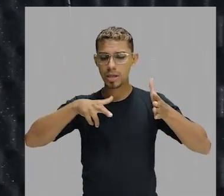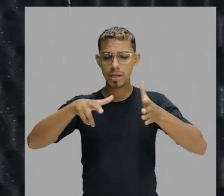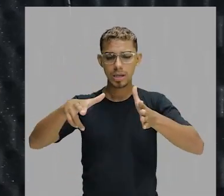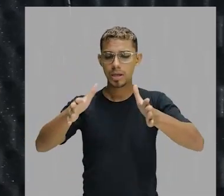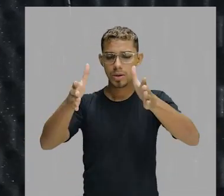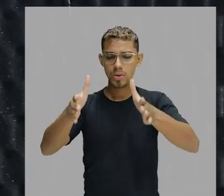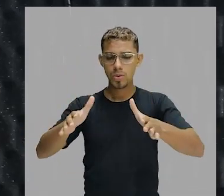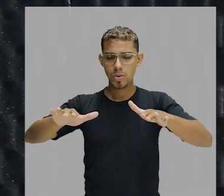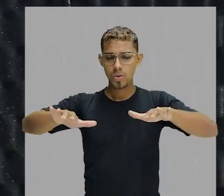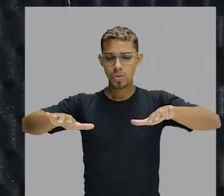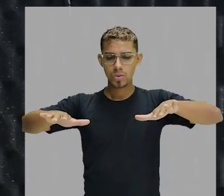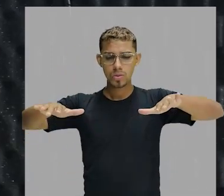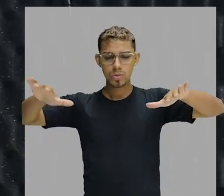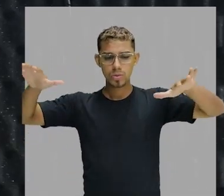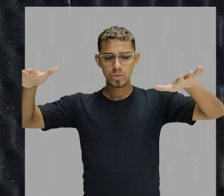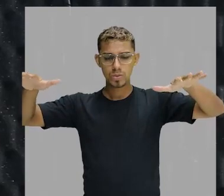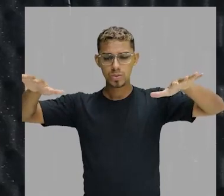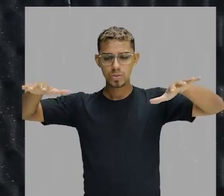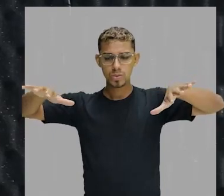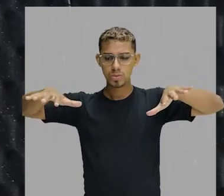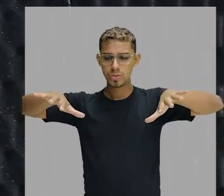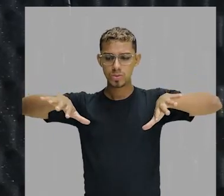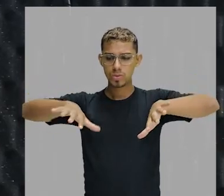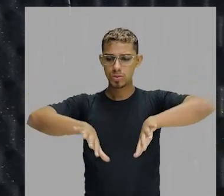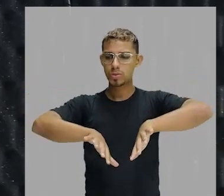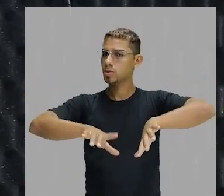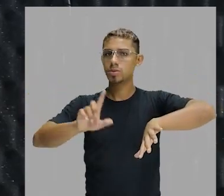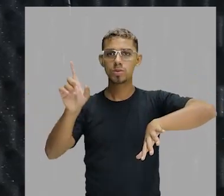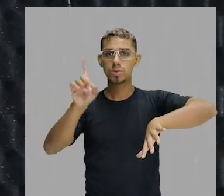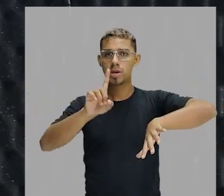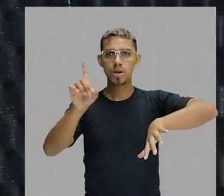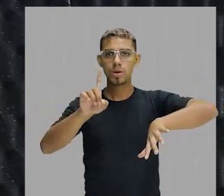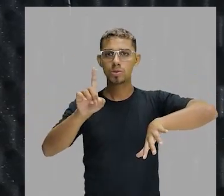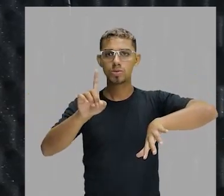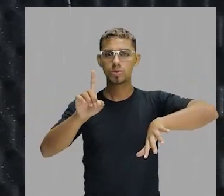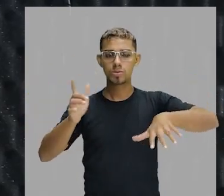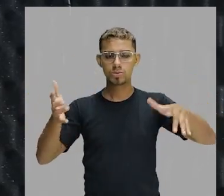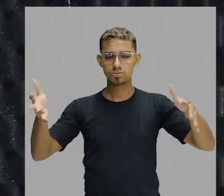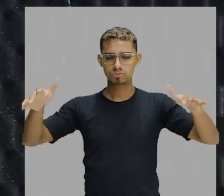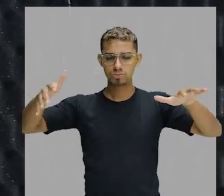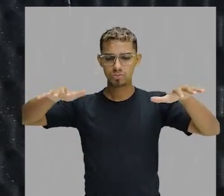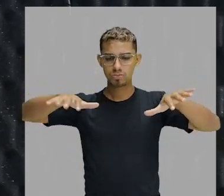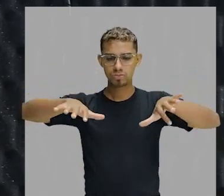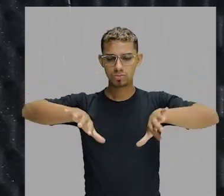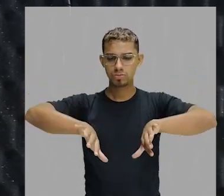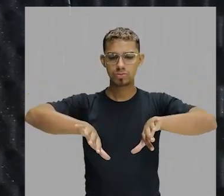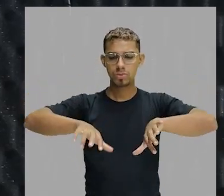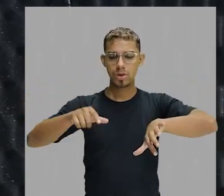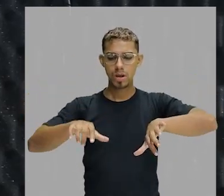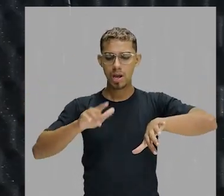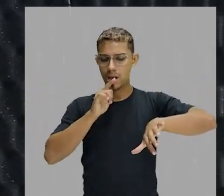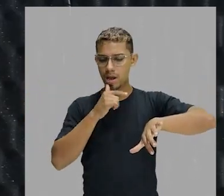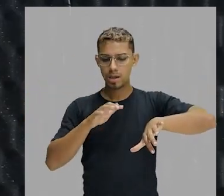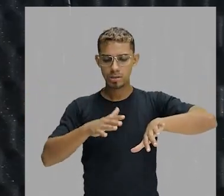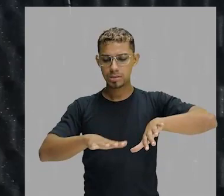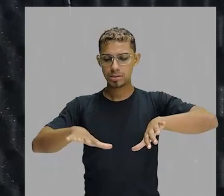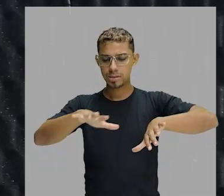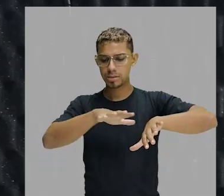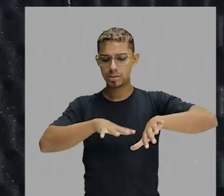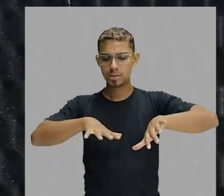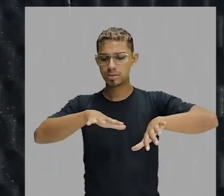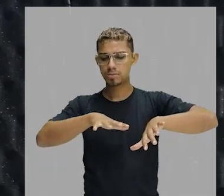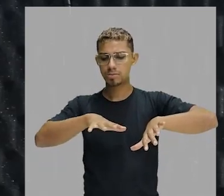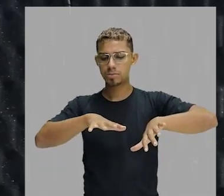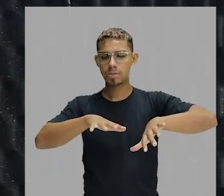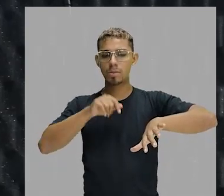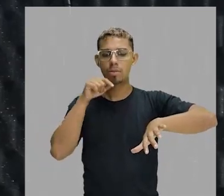é justamente fazer com que sedimentos não caiam no leito do rio. O que acontece quando eu desmato essas áreas de mata ciliar, galera,